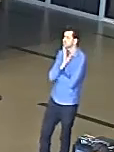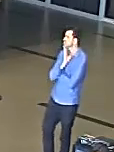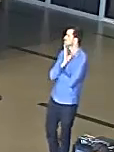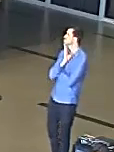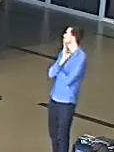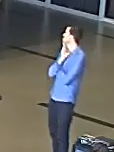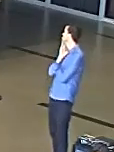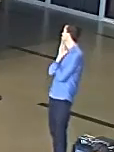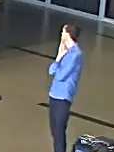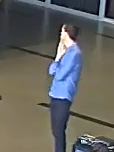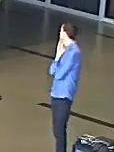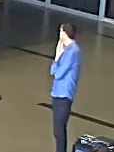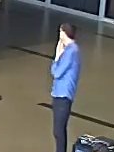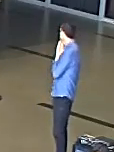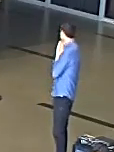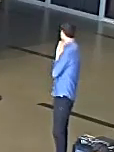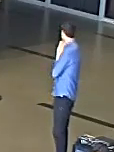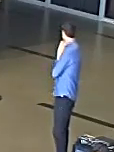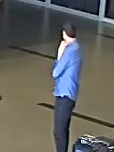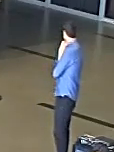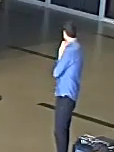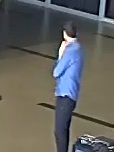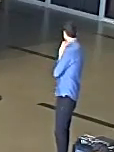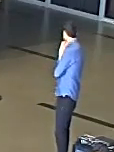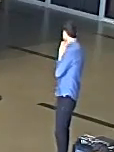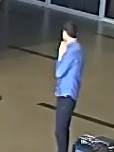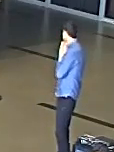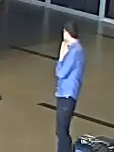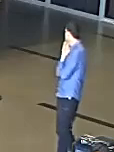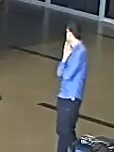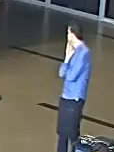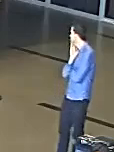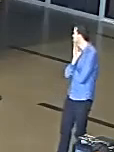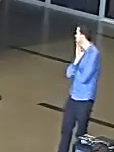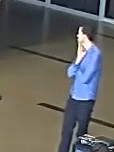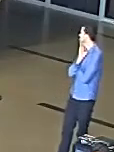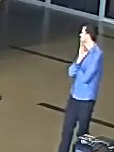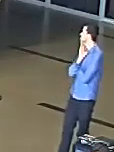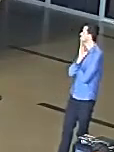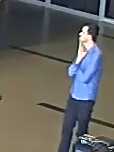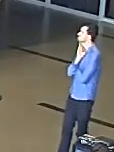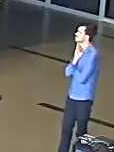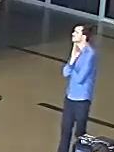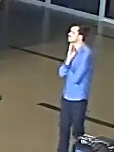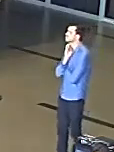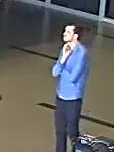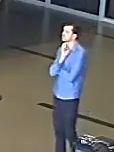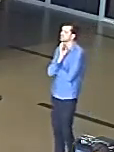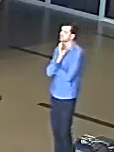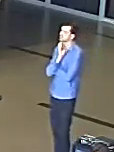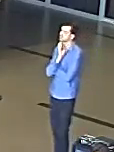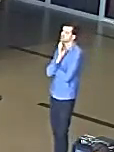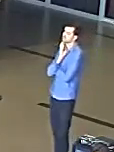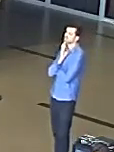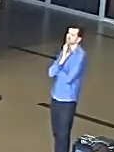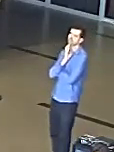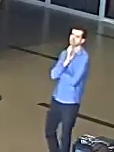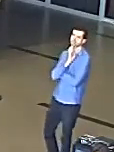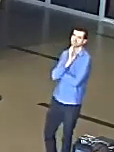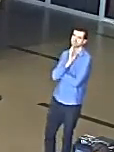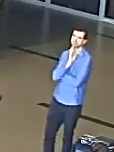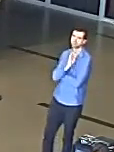e e e para mim faz uma analogia perfeita com essa questão do momento da acessibilidade no transporte coletivo